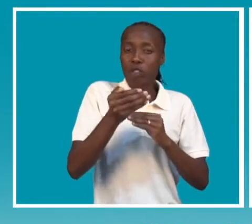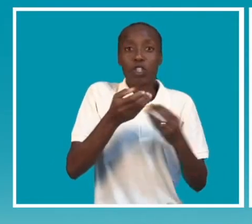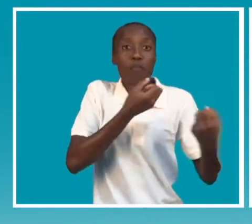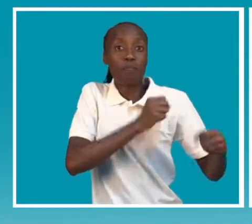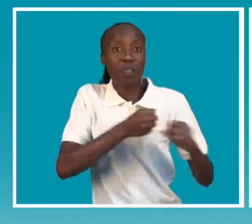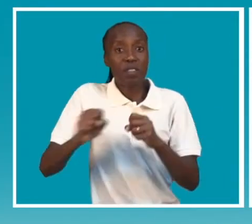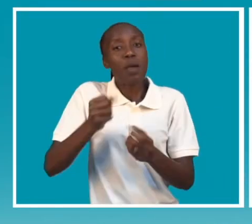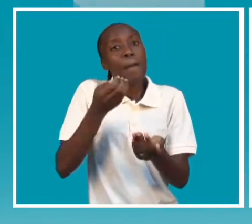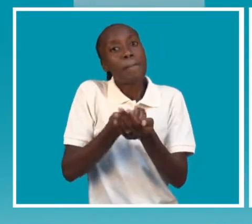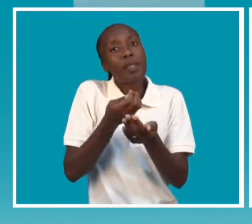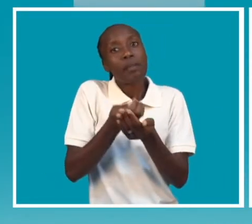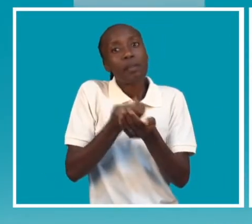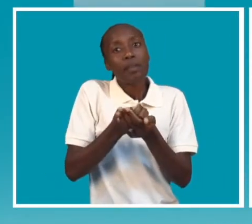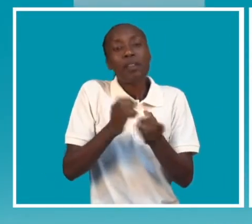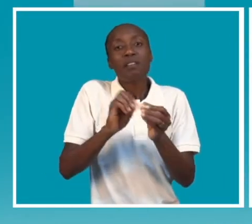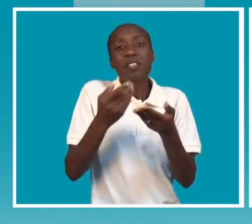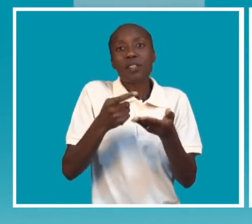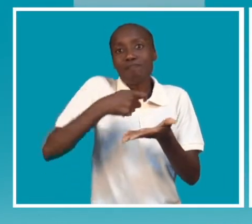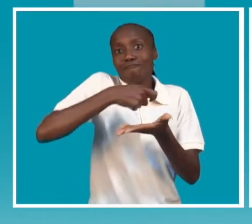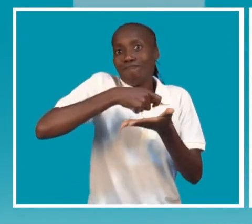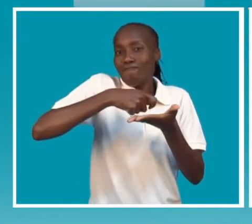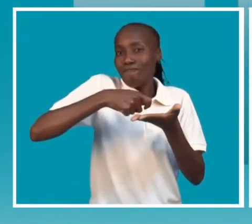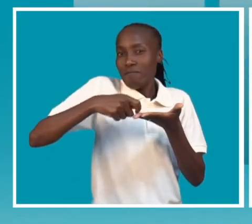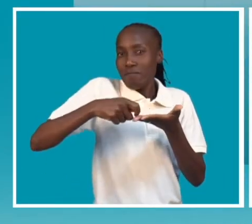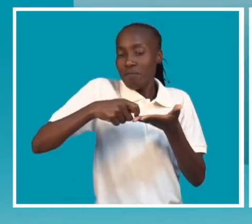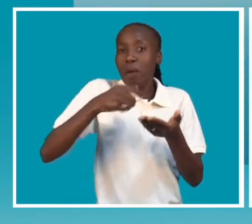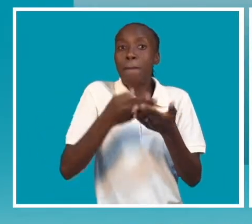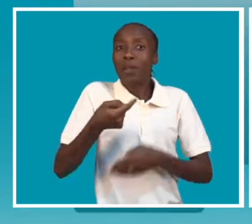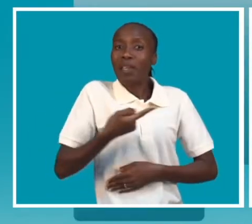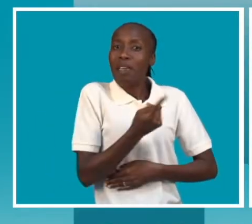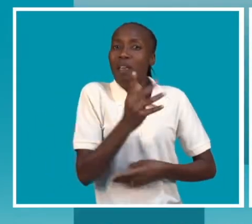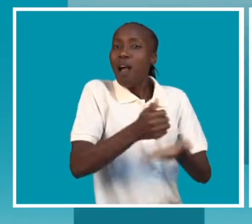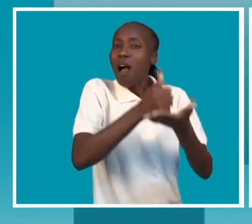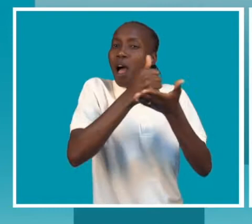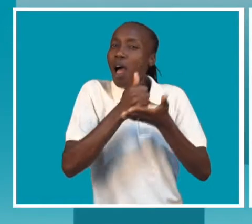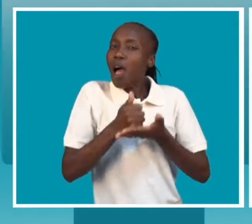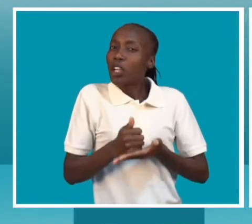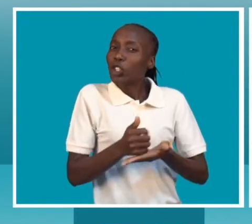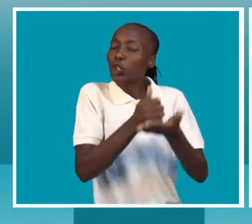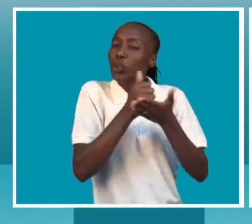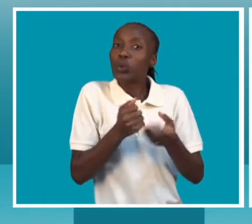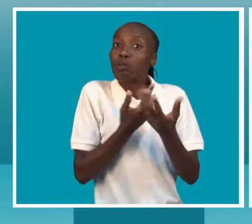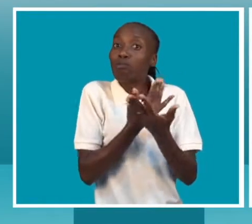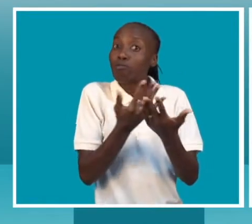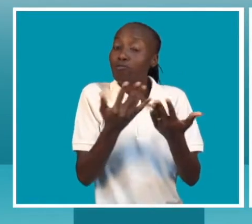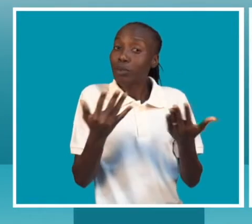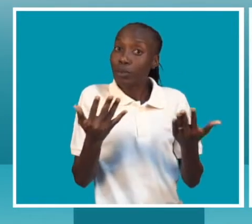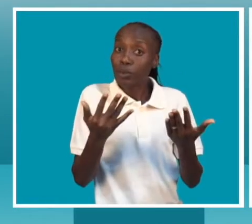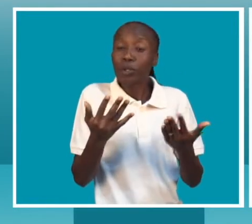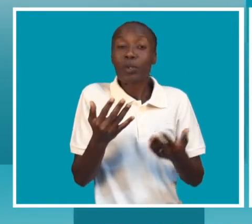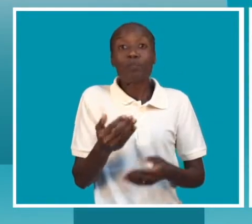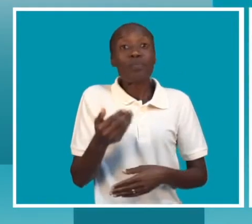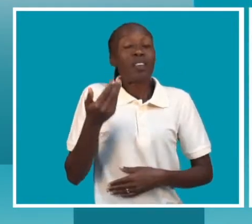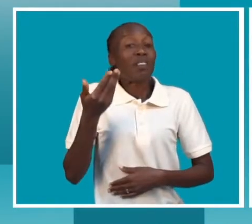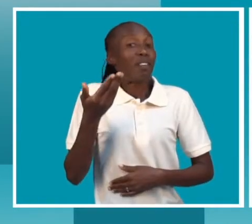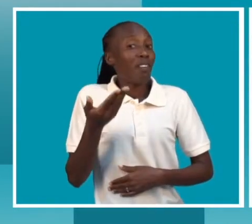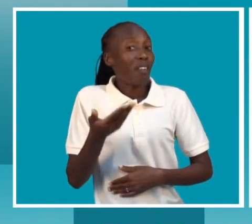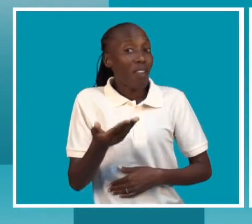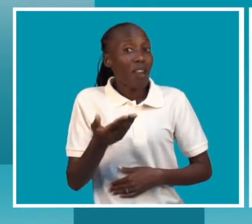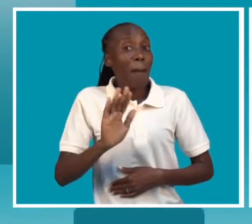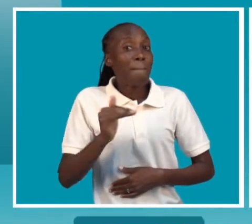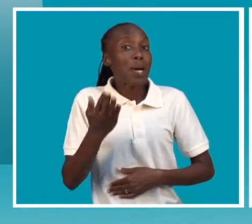protetores, porque eu já acabei esse, eles ajudam-me muito, sem eles, ele, para mim,